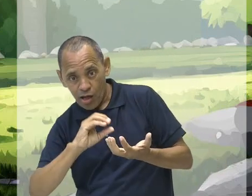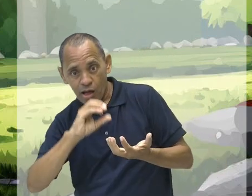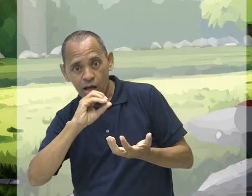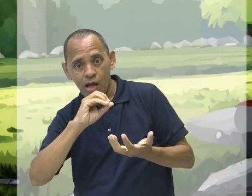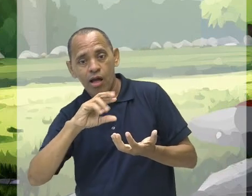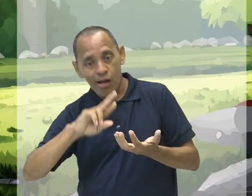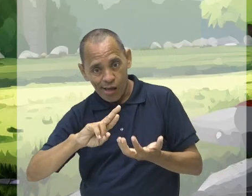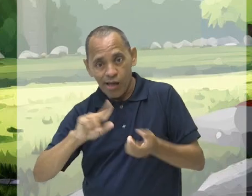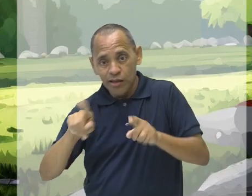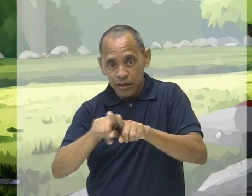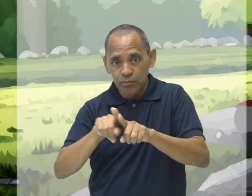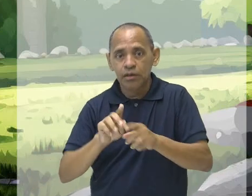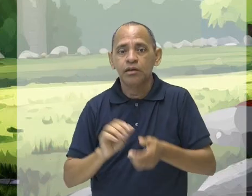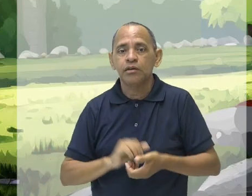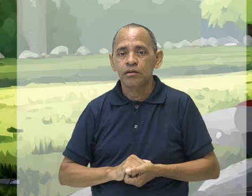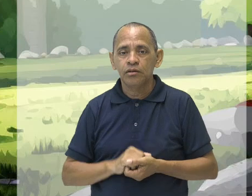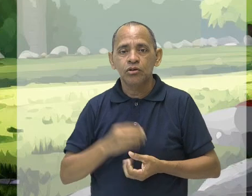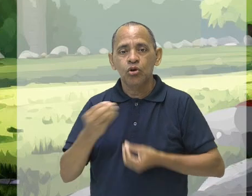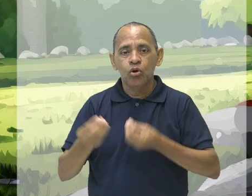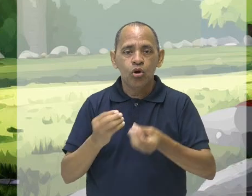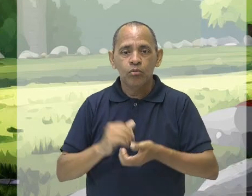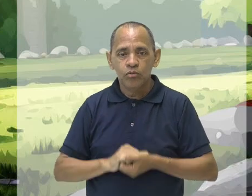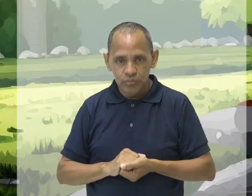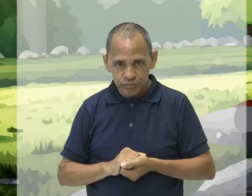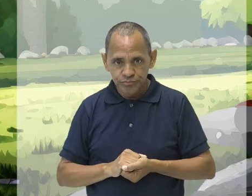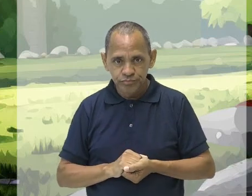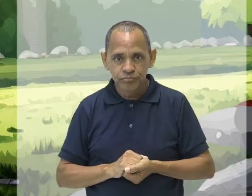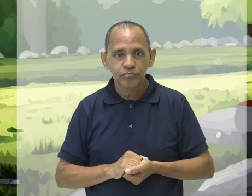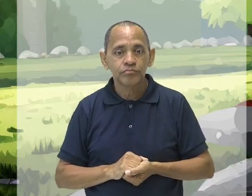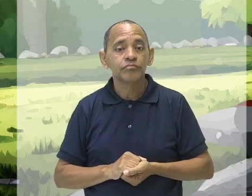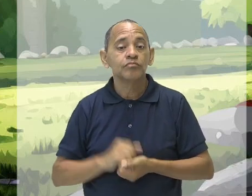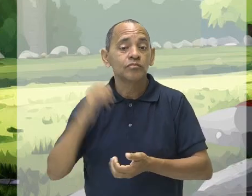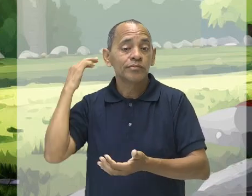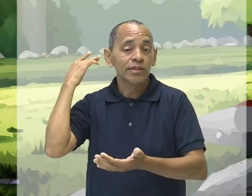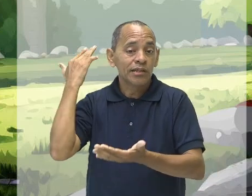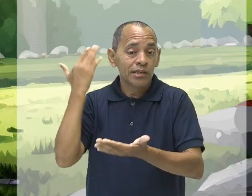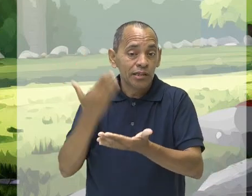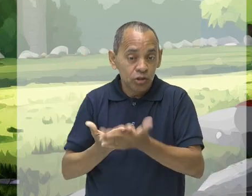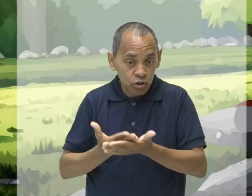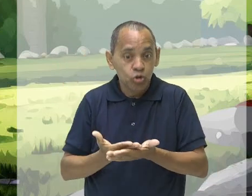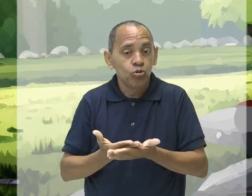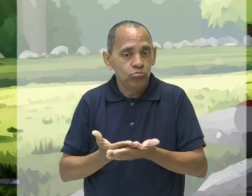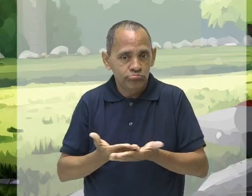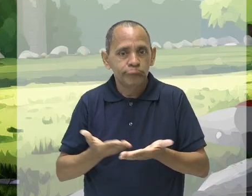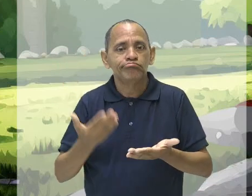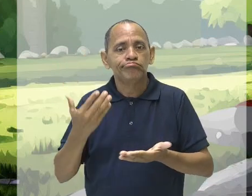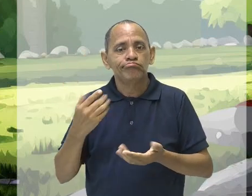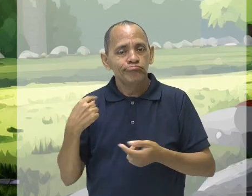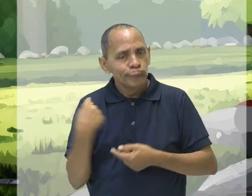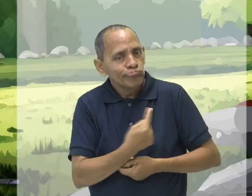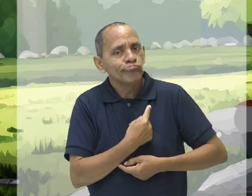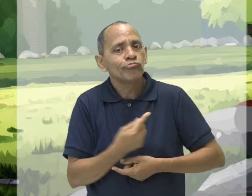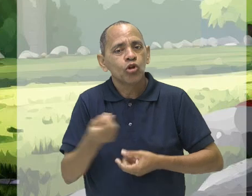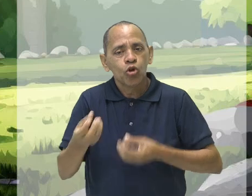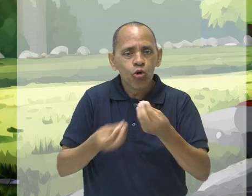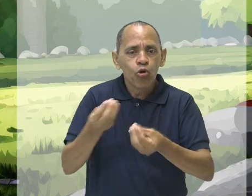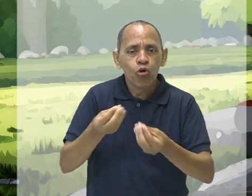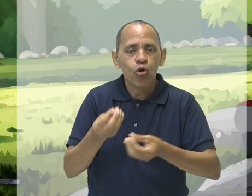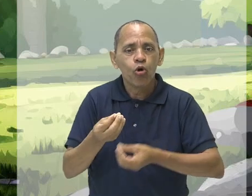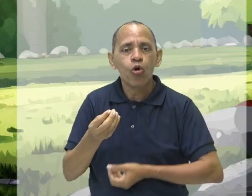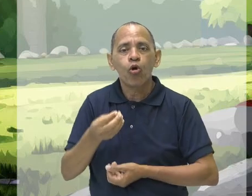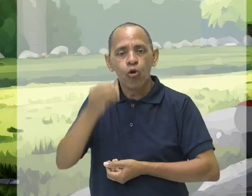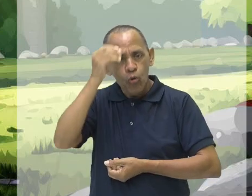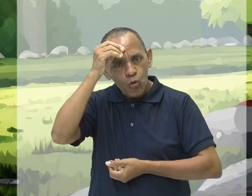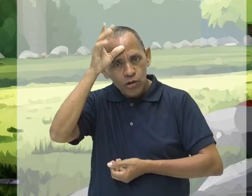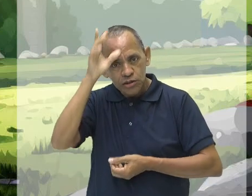novelas medievais, até chegar a nós como é conhecido hoje, né? O nosso, então, conto contemporâneo que nós